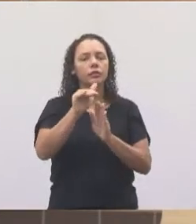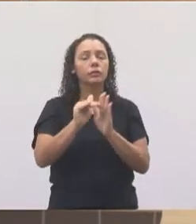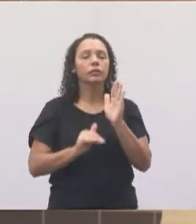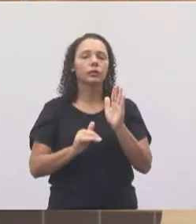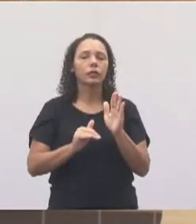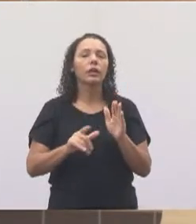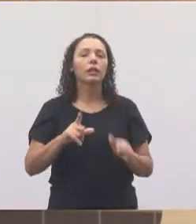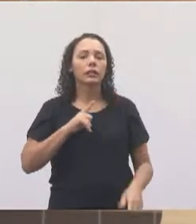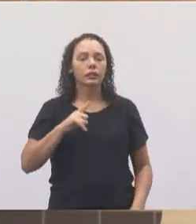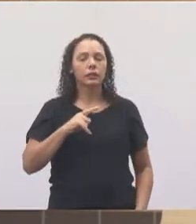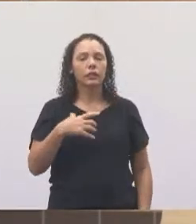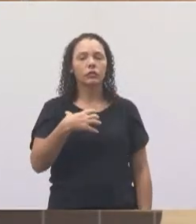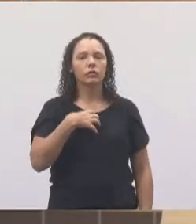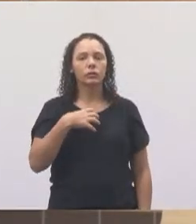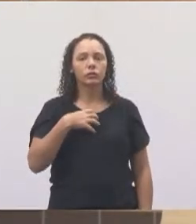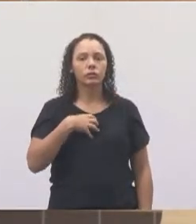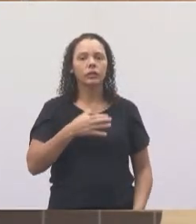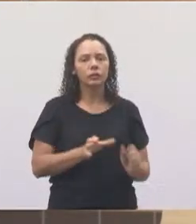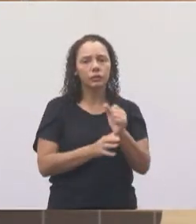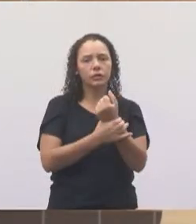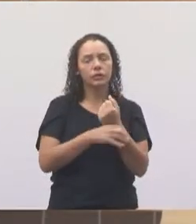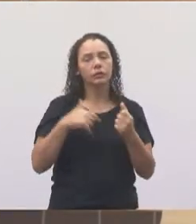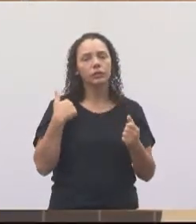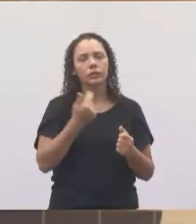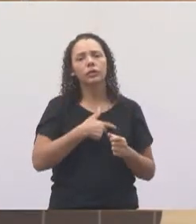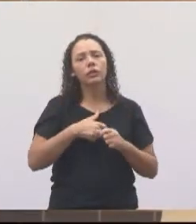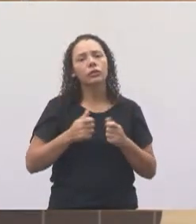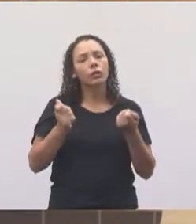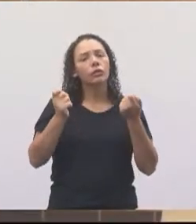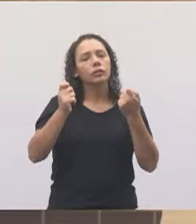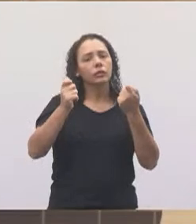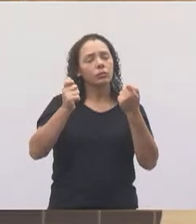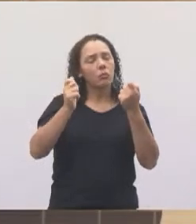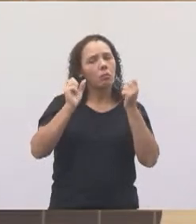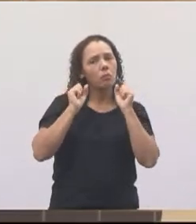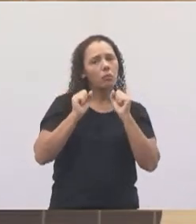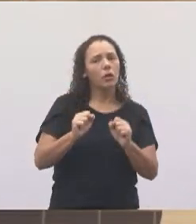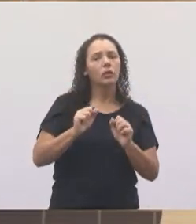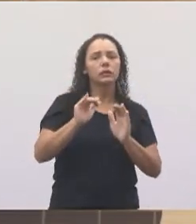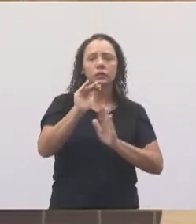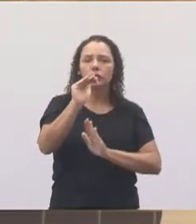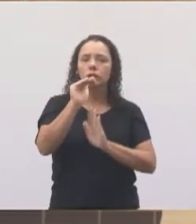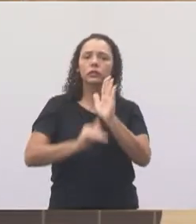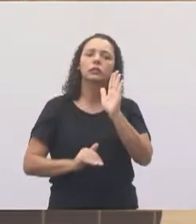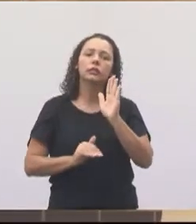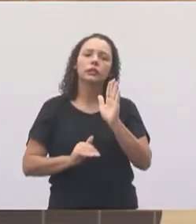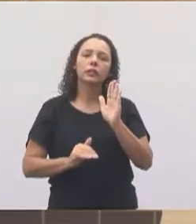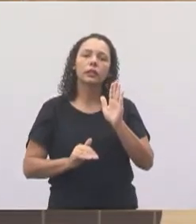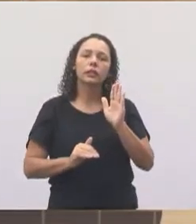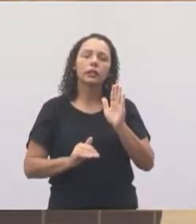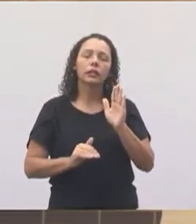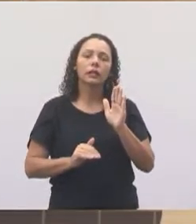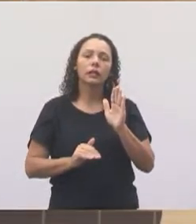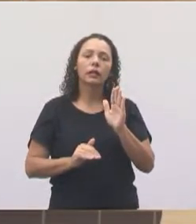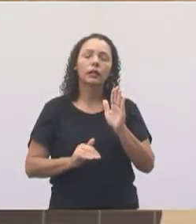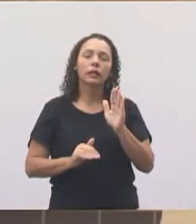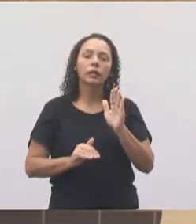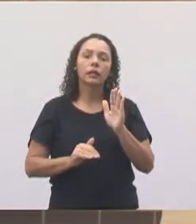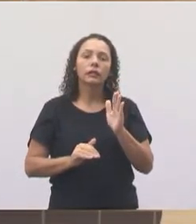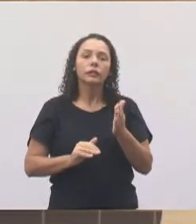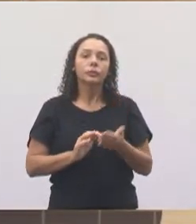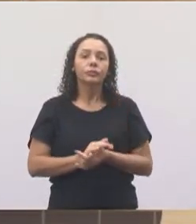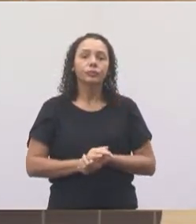jurídicos seguros para que a gente possa eliminar, para que a gente possa extinguir essa contribuição dos